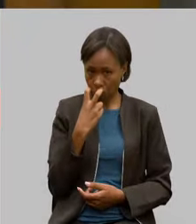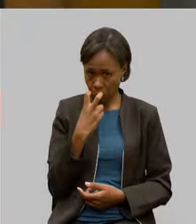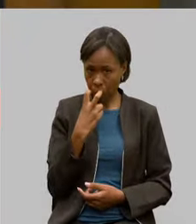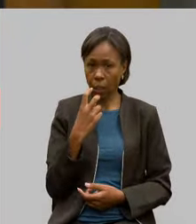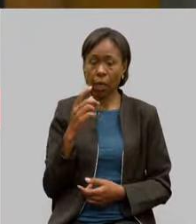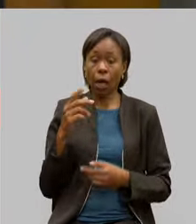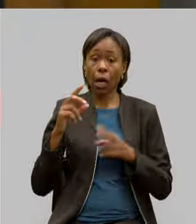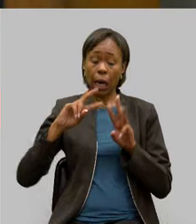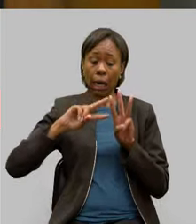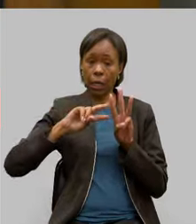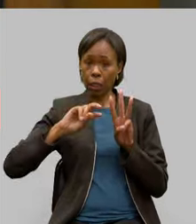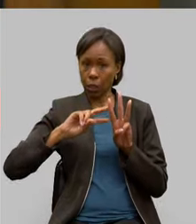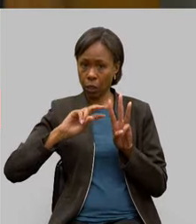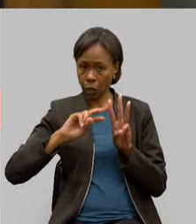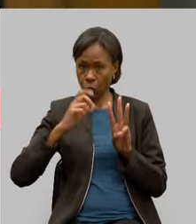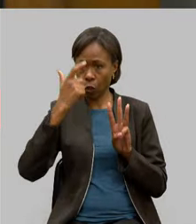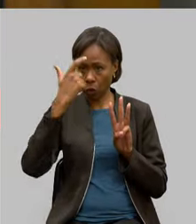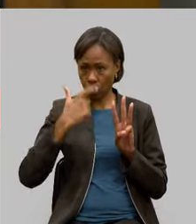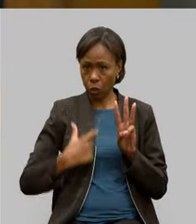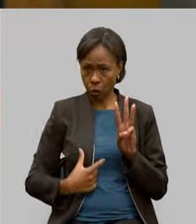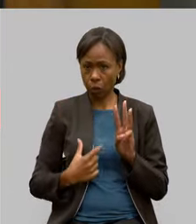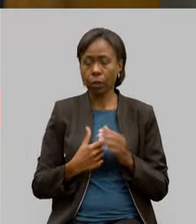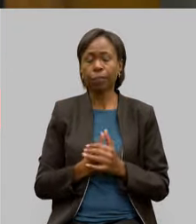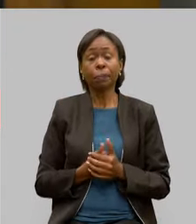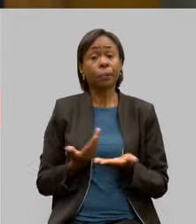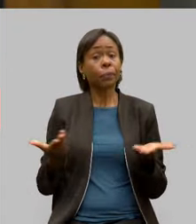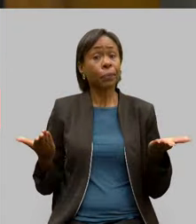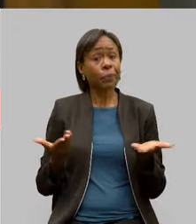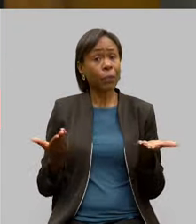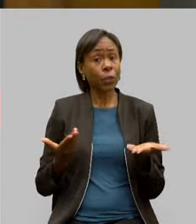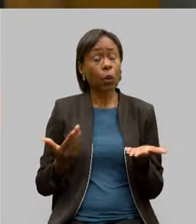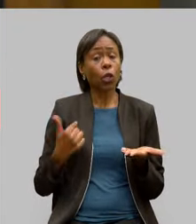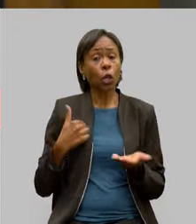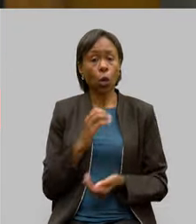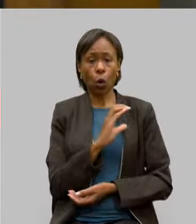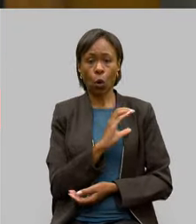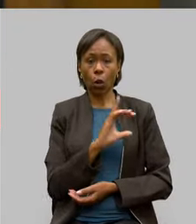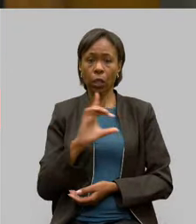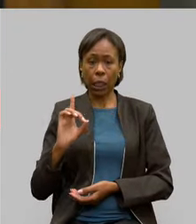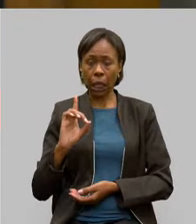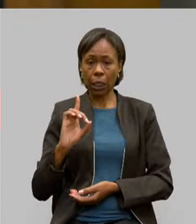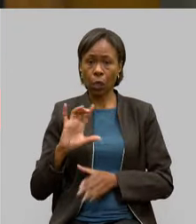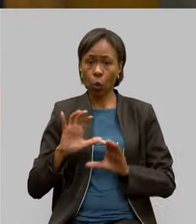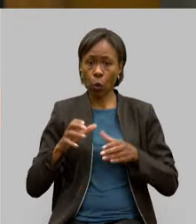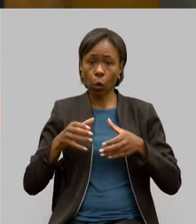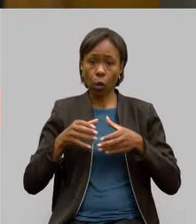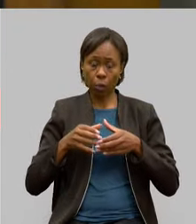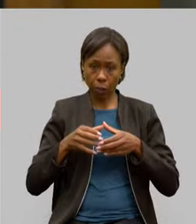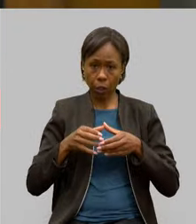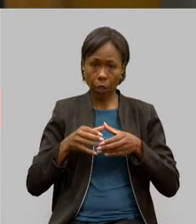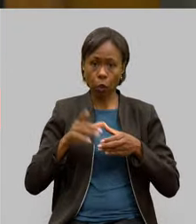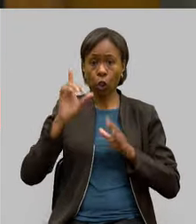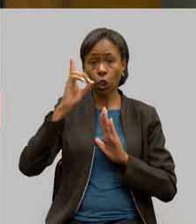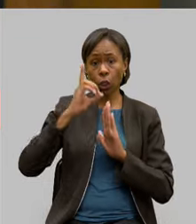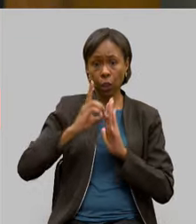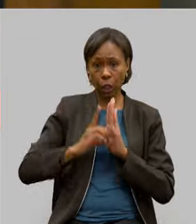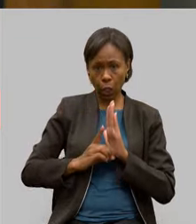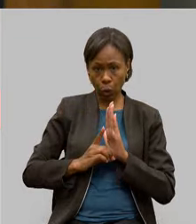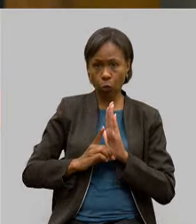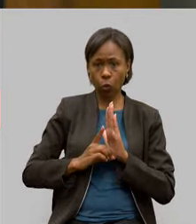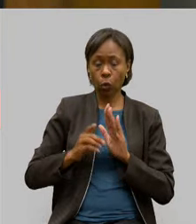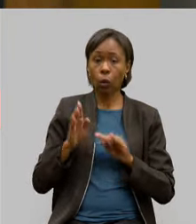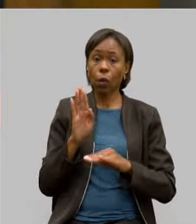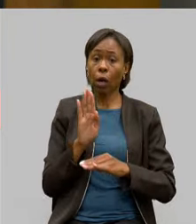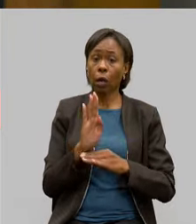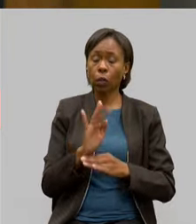indígena e hoje estou coordenando a comissão intersetorial de direito e atenção à saúde